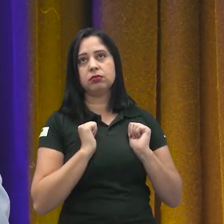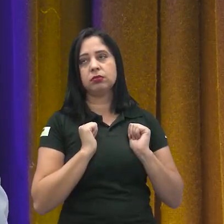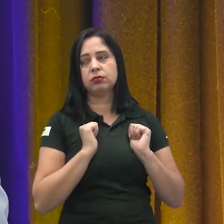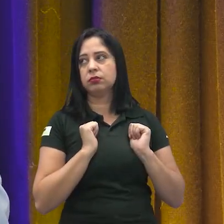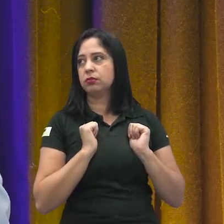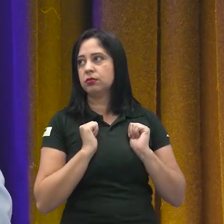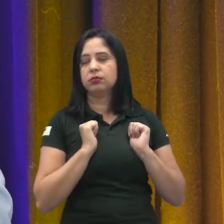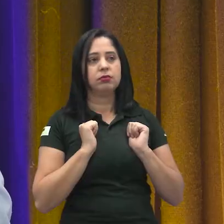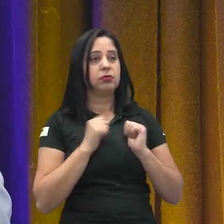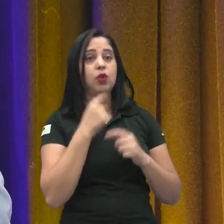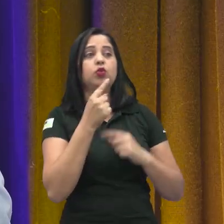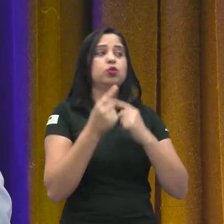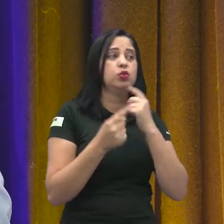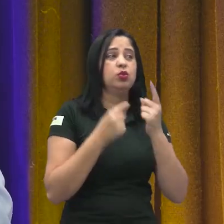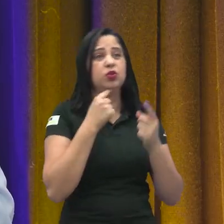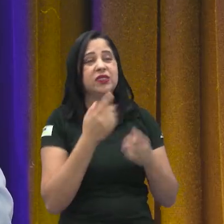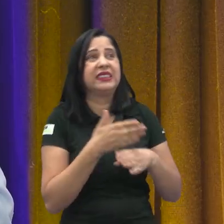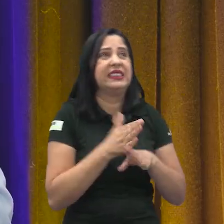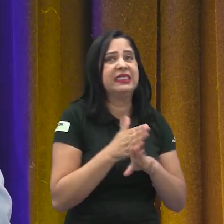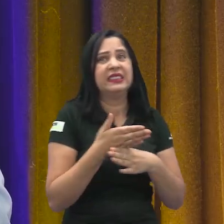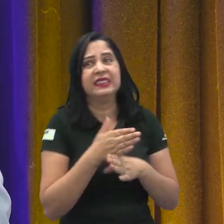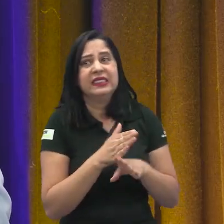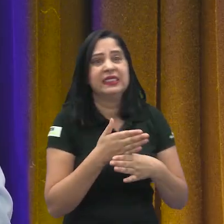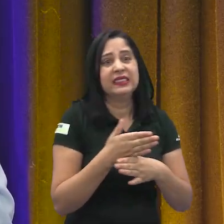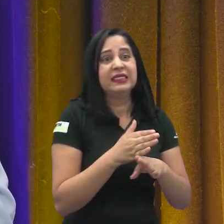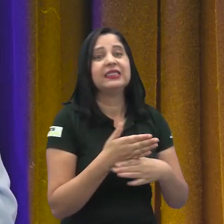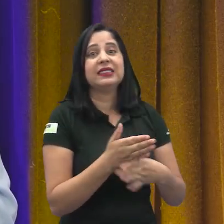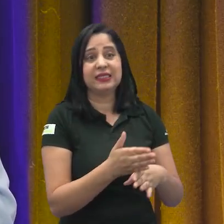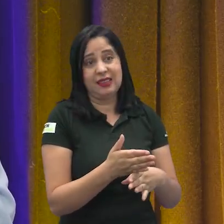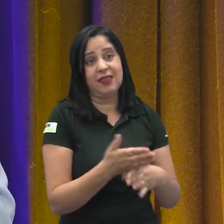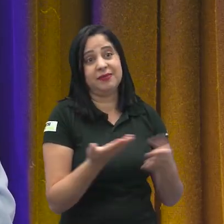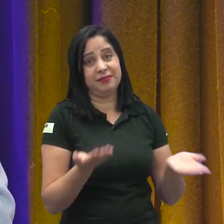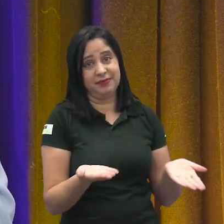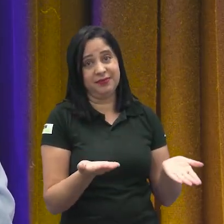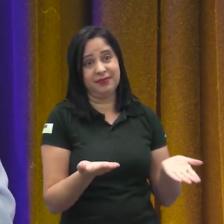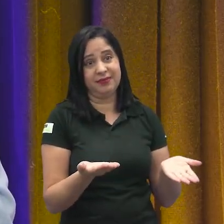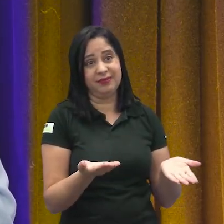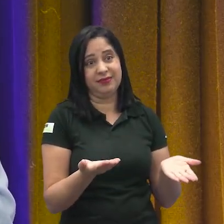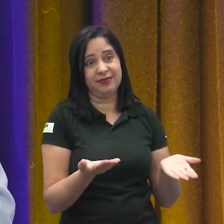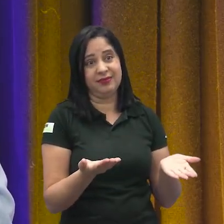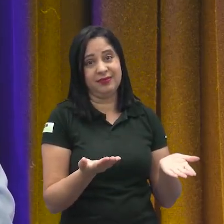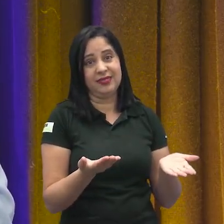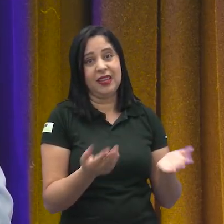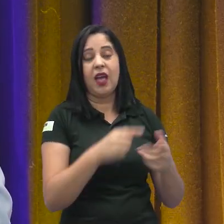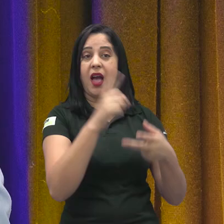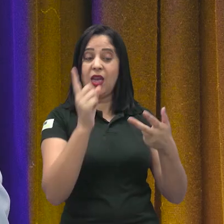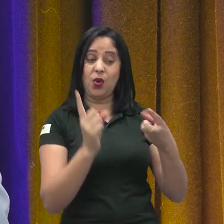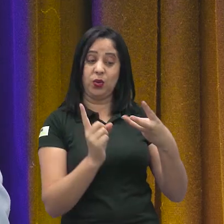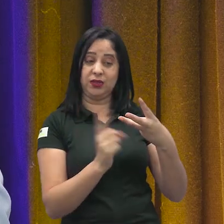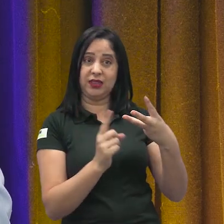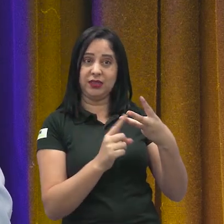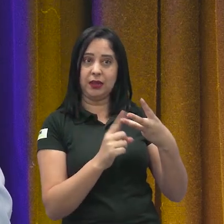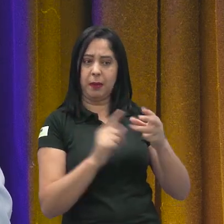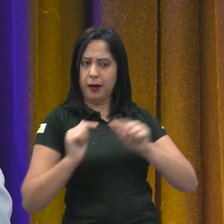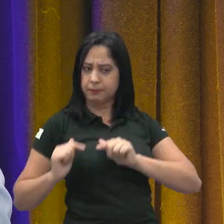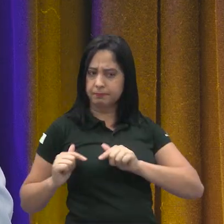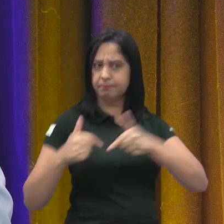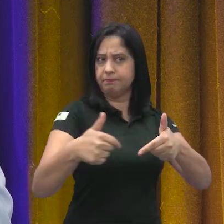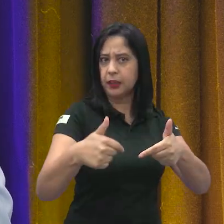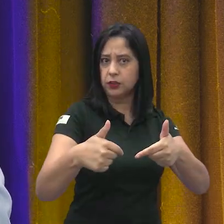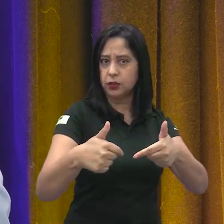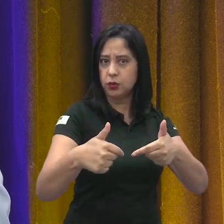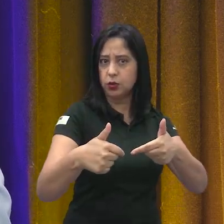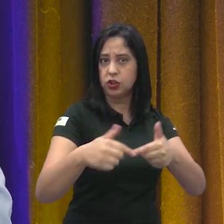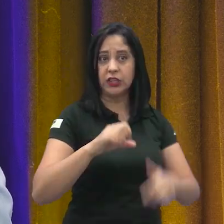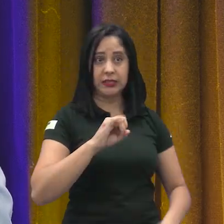vou ficar naquela indecisão, né? E automaticamente isso também gera uma ação, que é não fazer. E o terceiro passo é agir. Quando eu